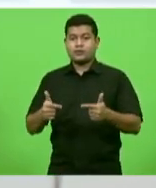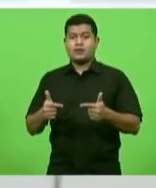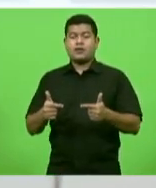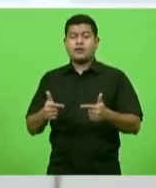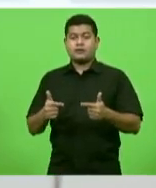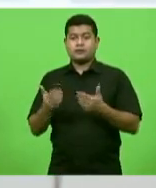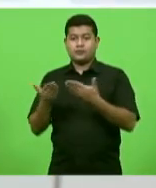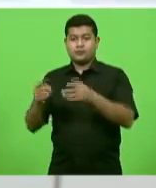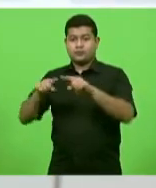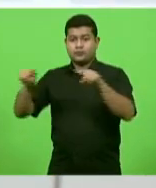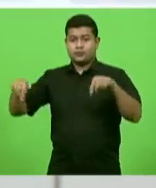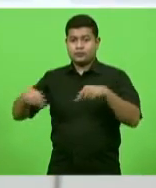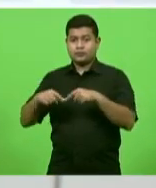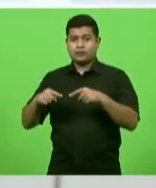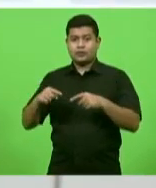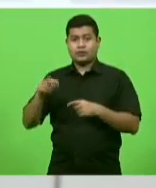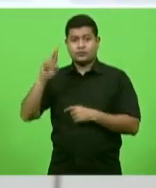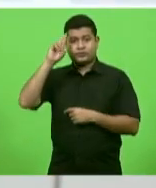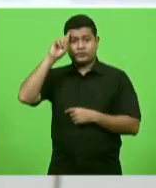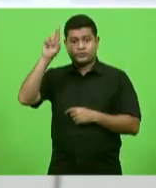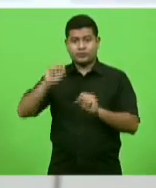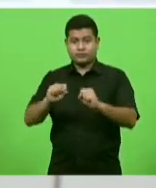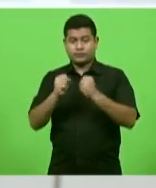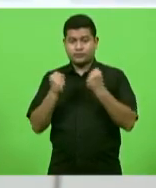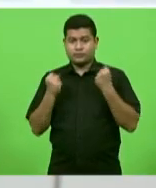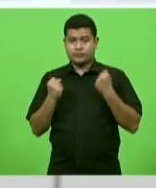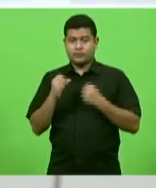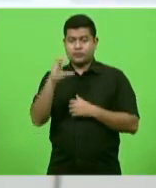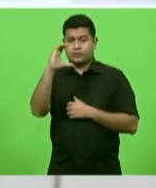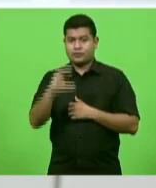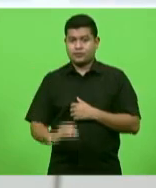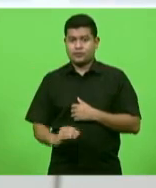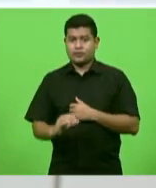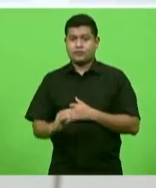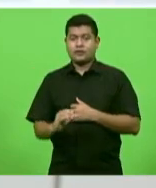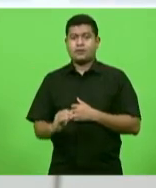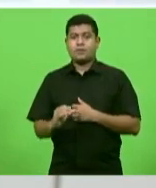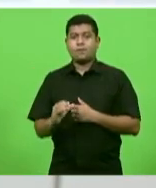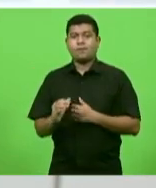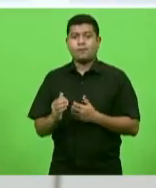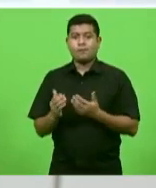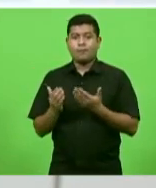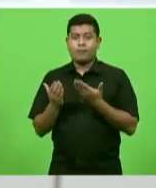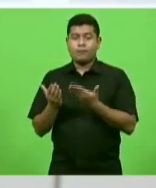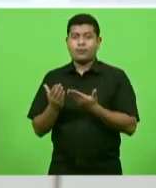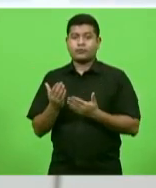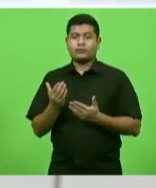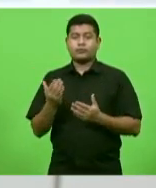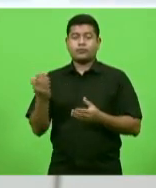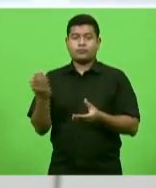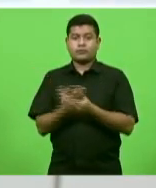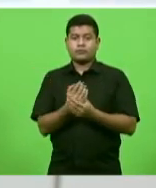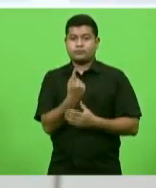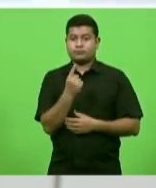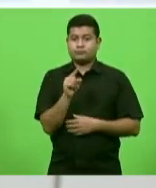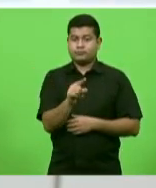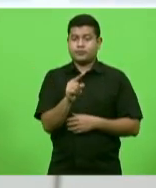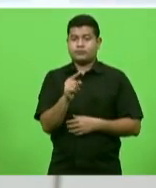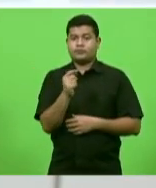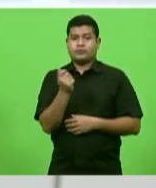partiu do gabinete do chefe de defesa da Defesa Civil no bojo do processo 1262